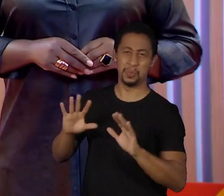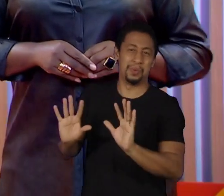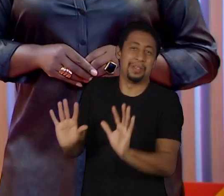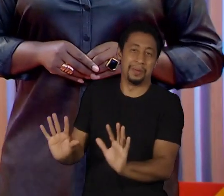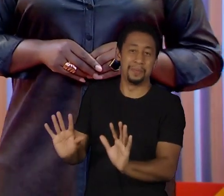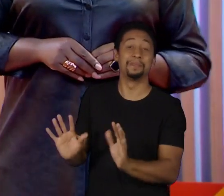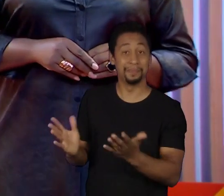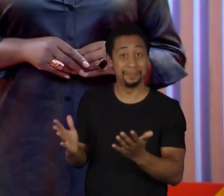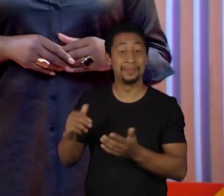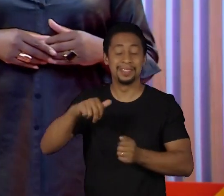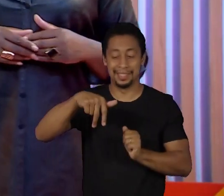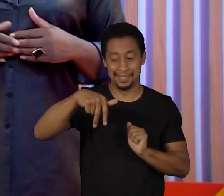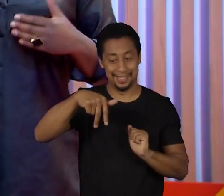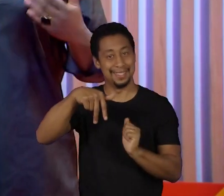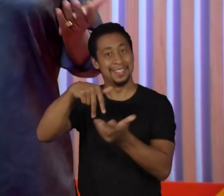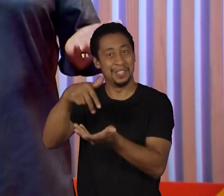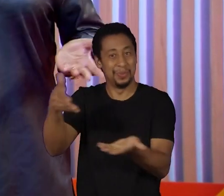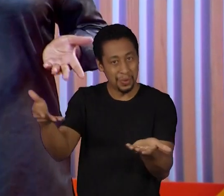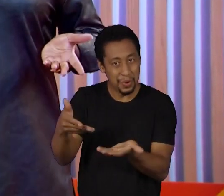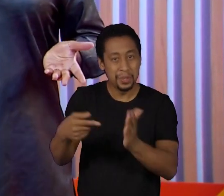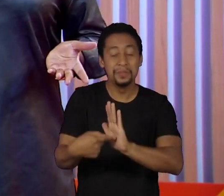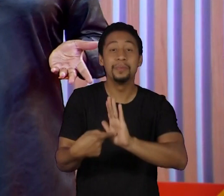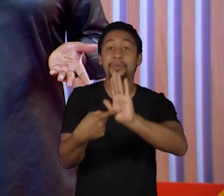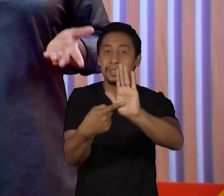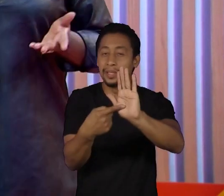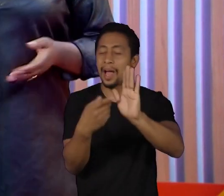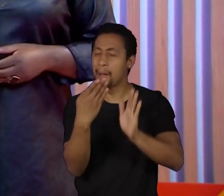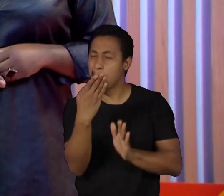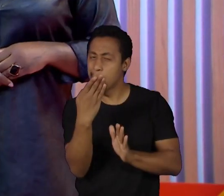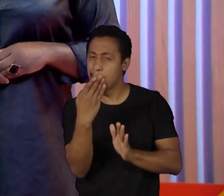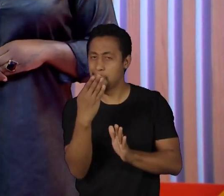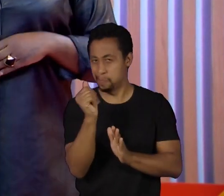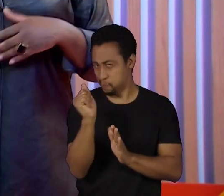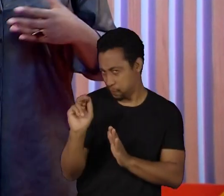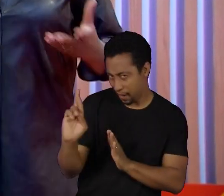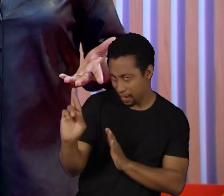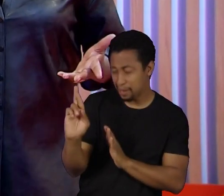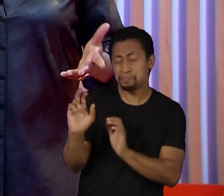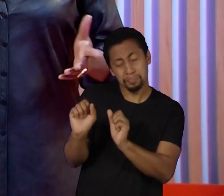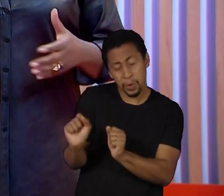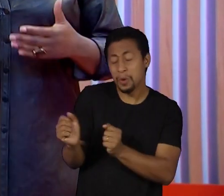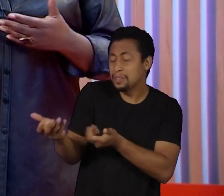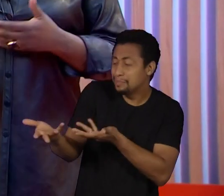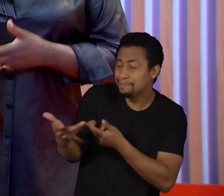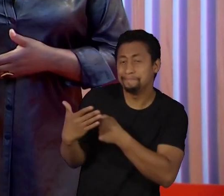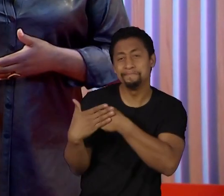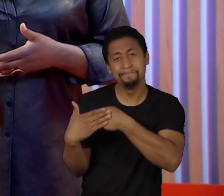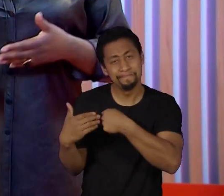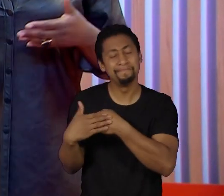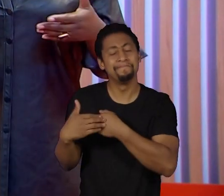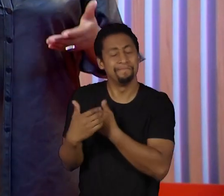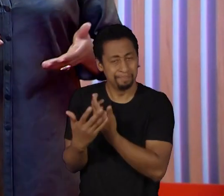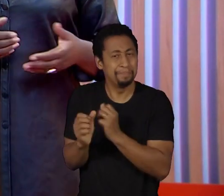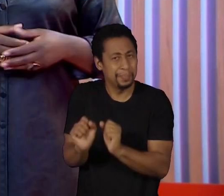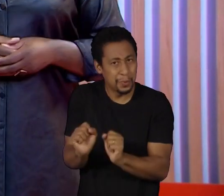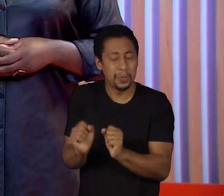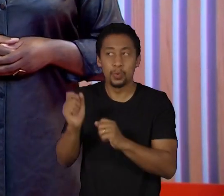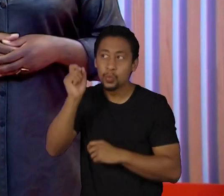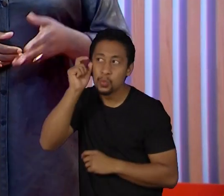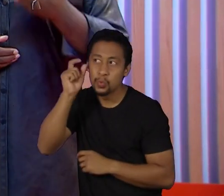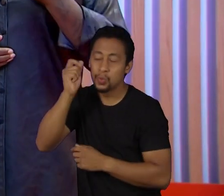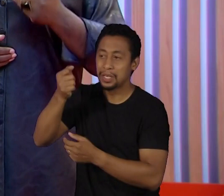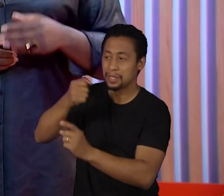O Estação Livre de hoje quer te mostrar que boteco pode sim ser um lugar de acolhimento, de cultura e de